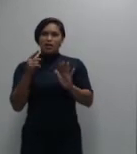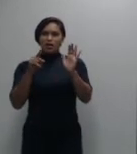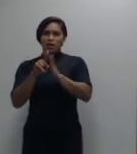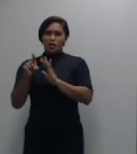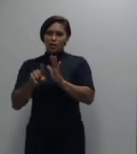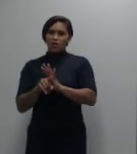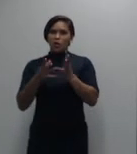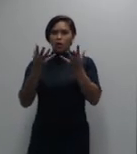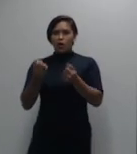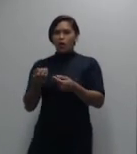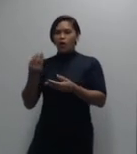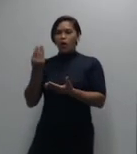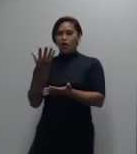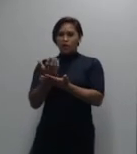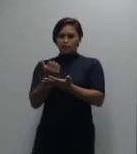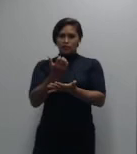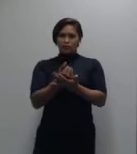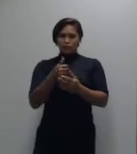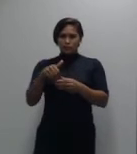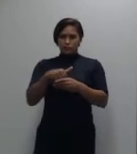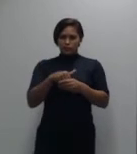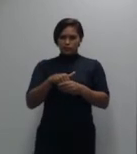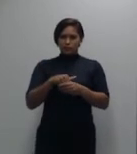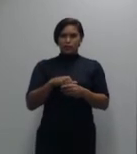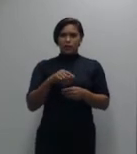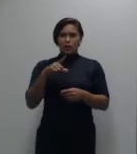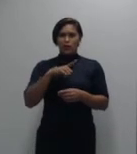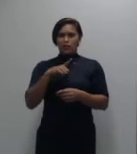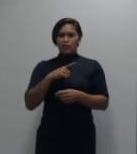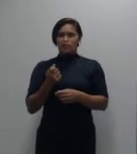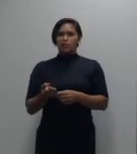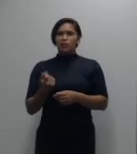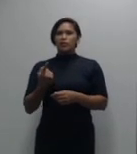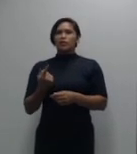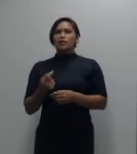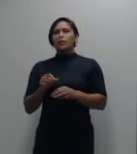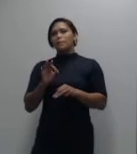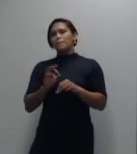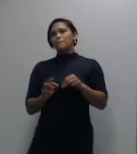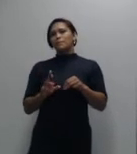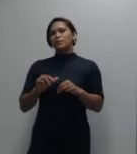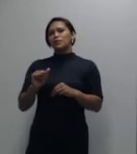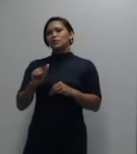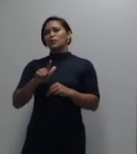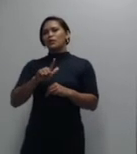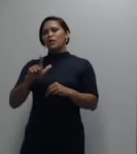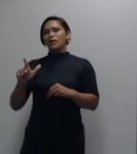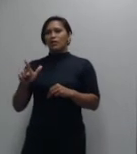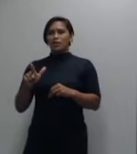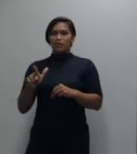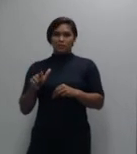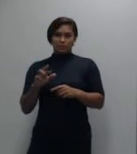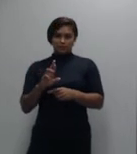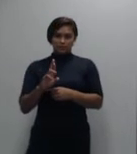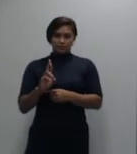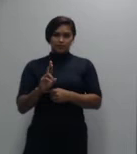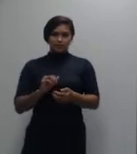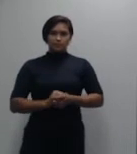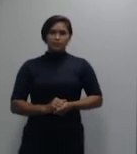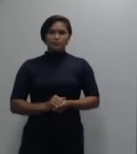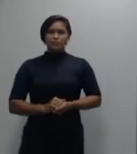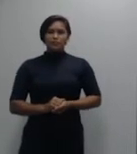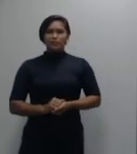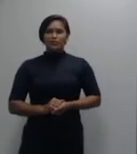voto a voto o ministro o minuto ao Araújo com a palavra com ela eu